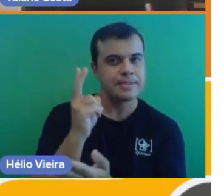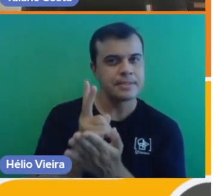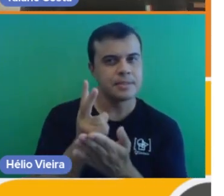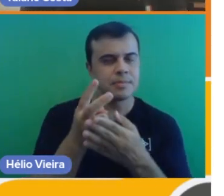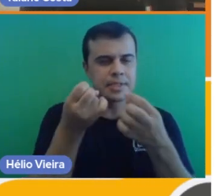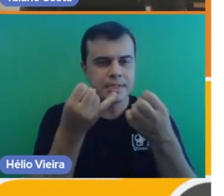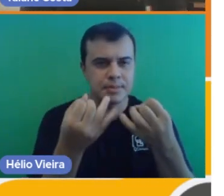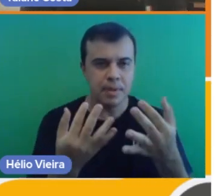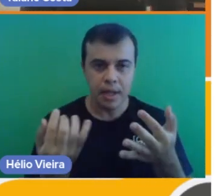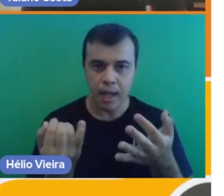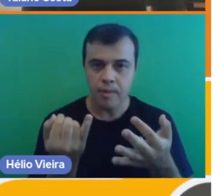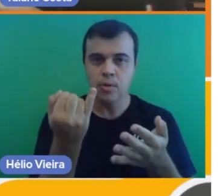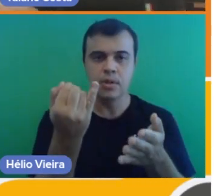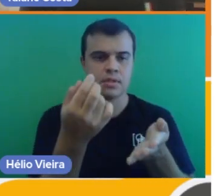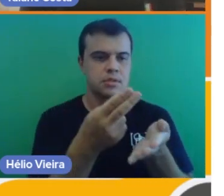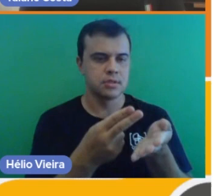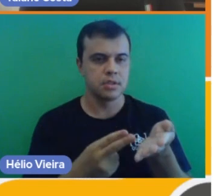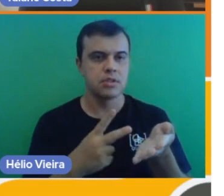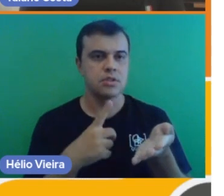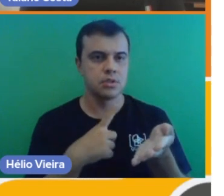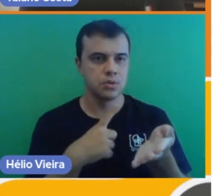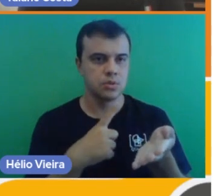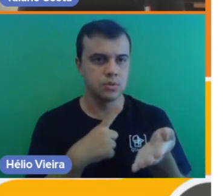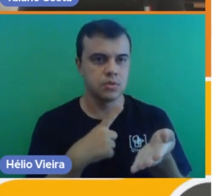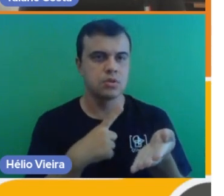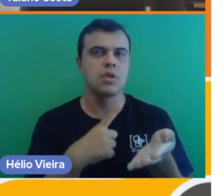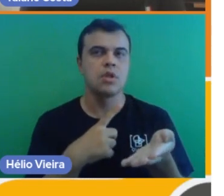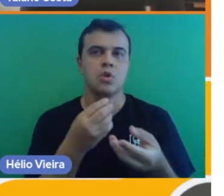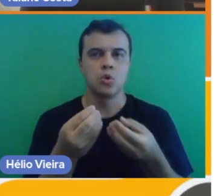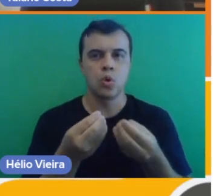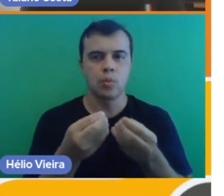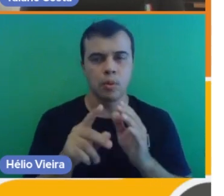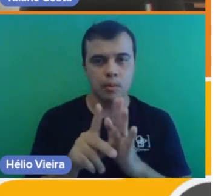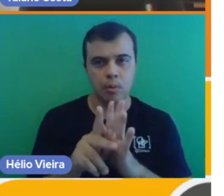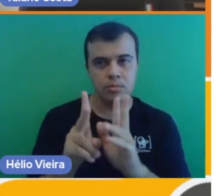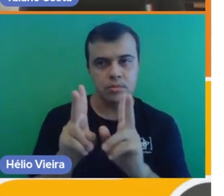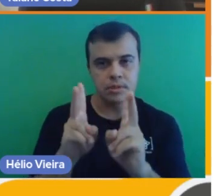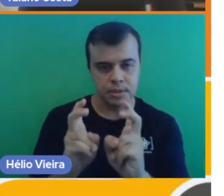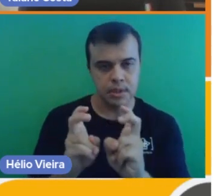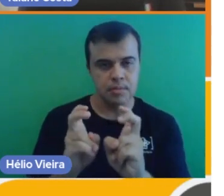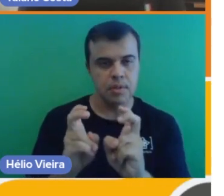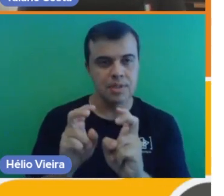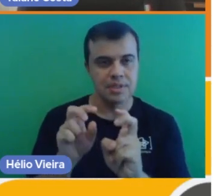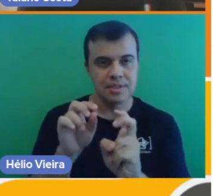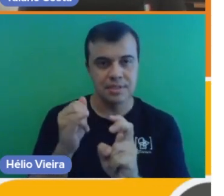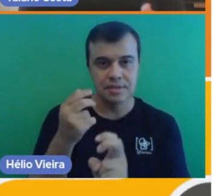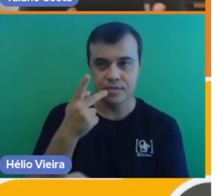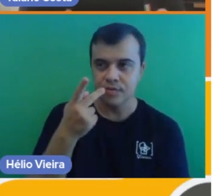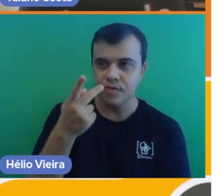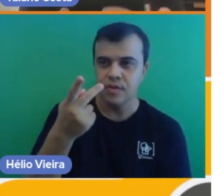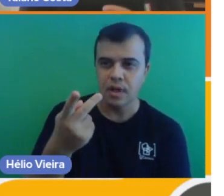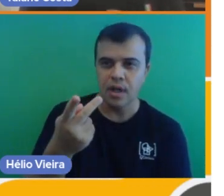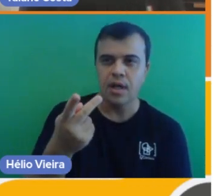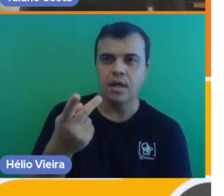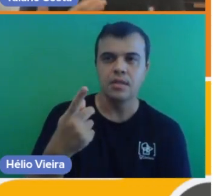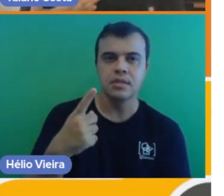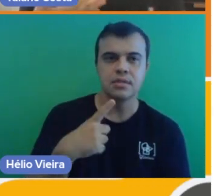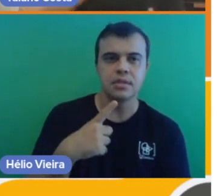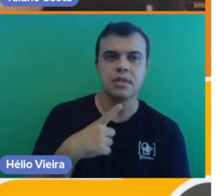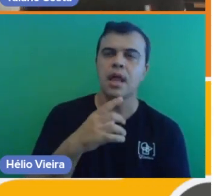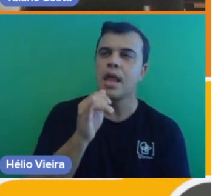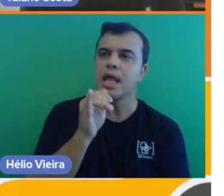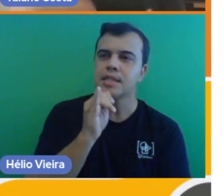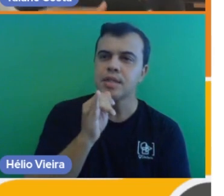explicar a importância do desenho, né, com essas questões. Pode ser citados os exemplos